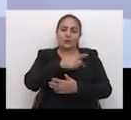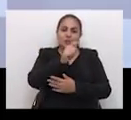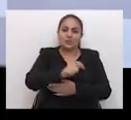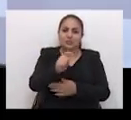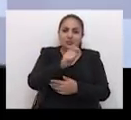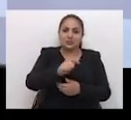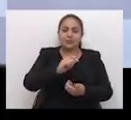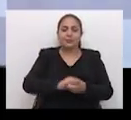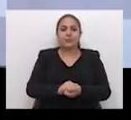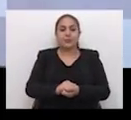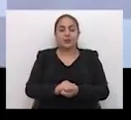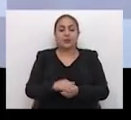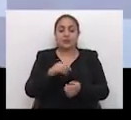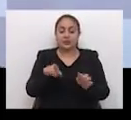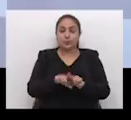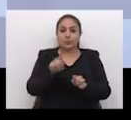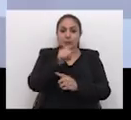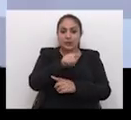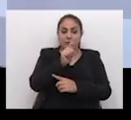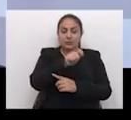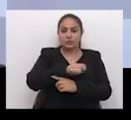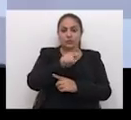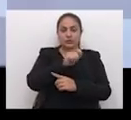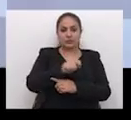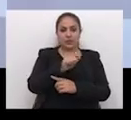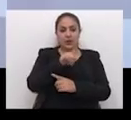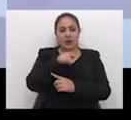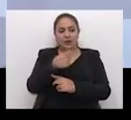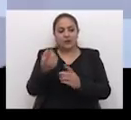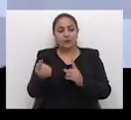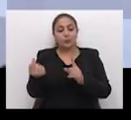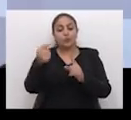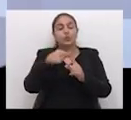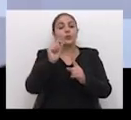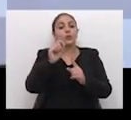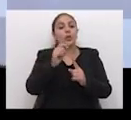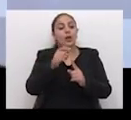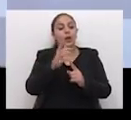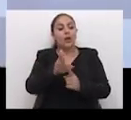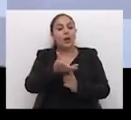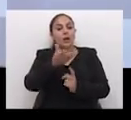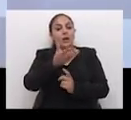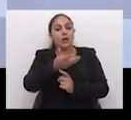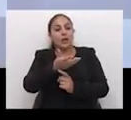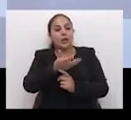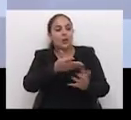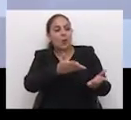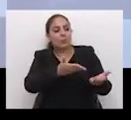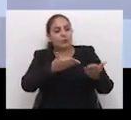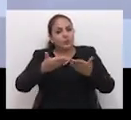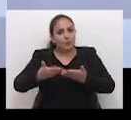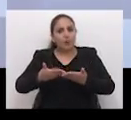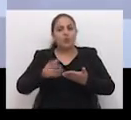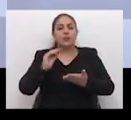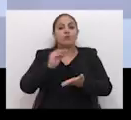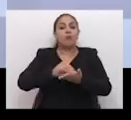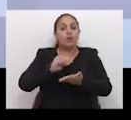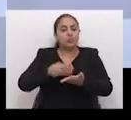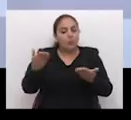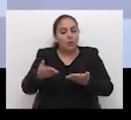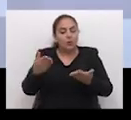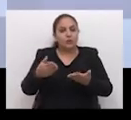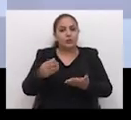dessa associação. E a associação, ela visa resgatar o quê? O que falta hoje na sociedade, o